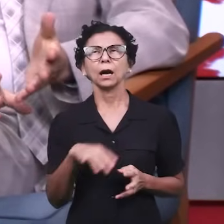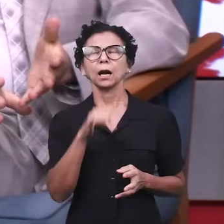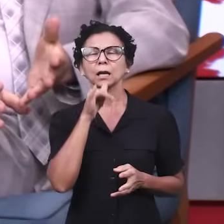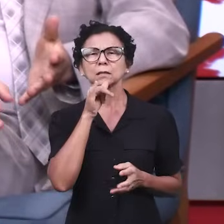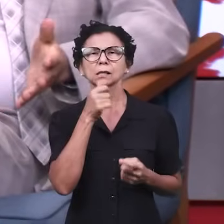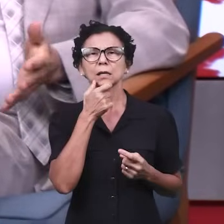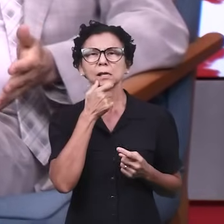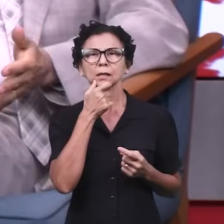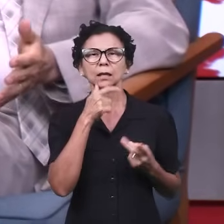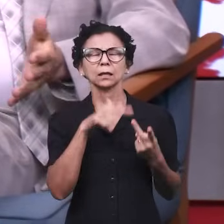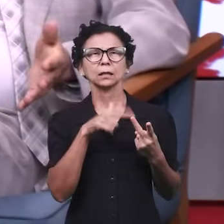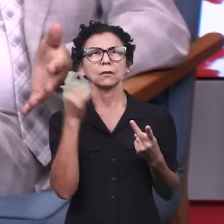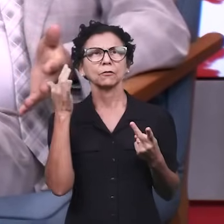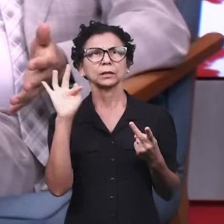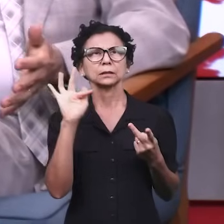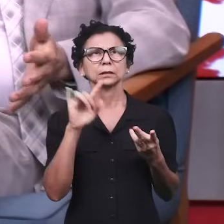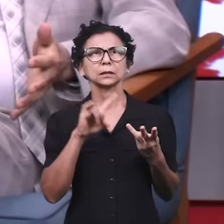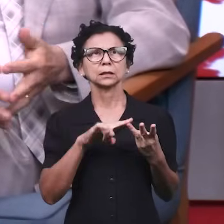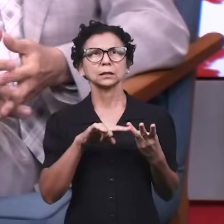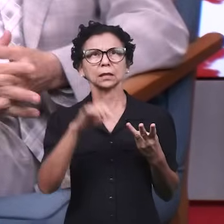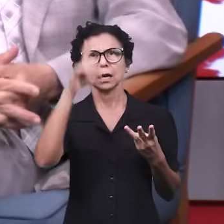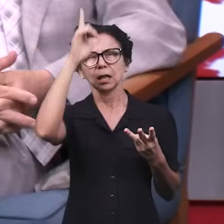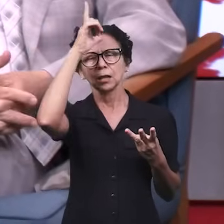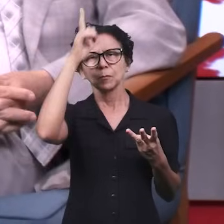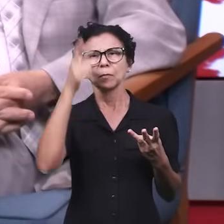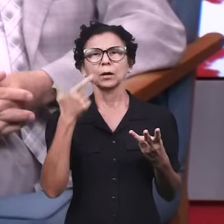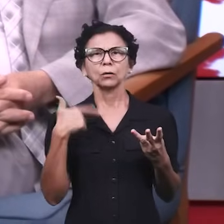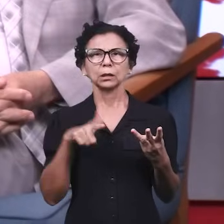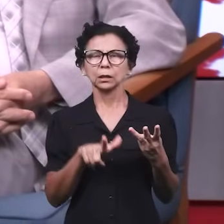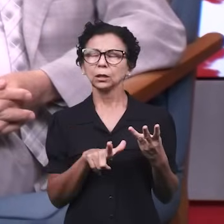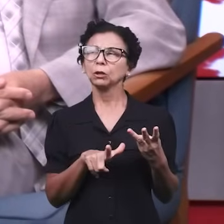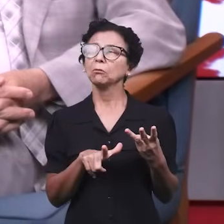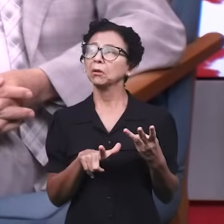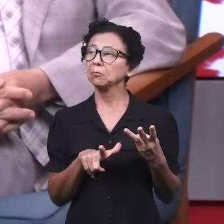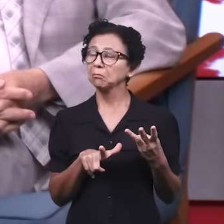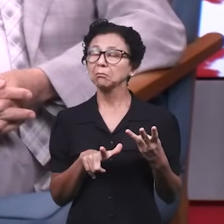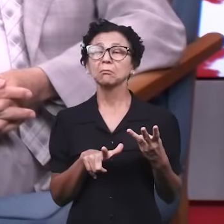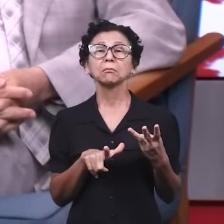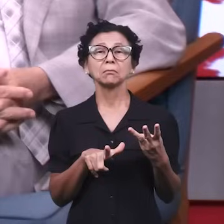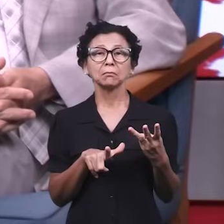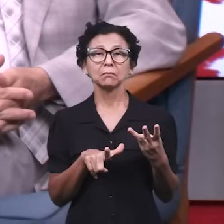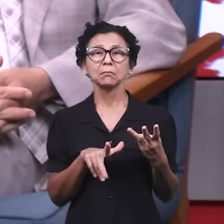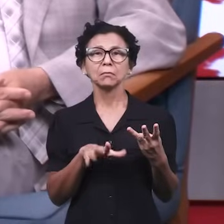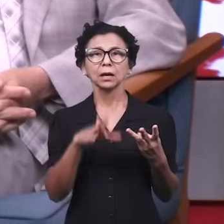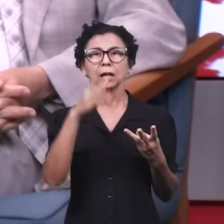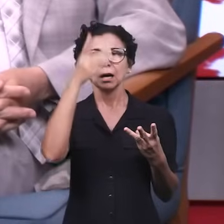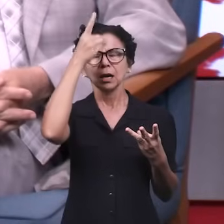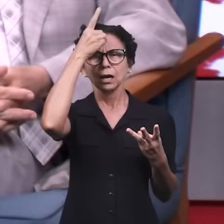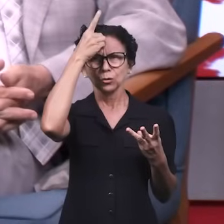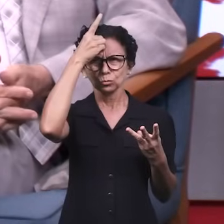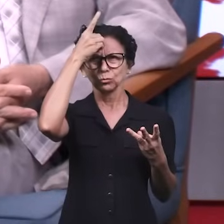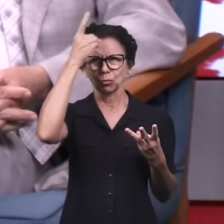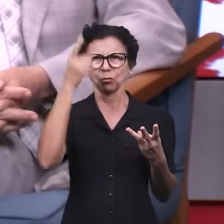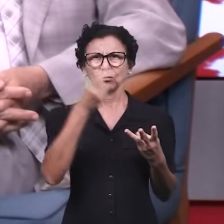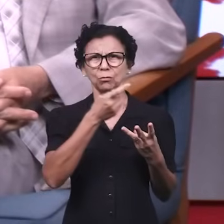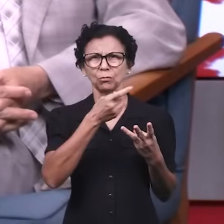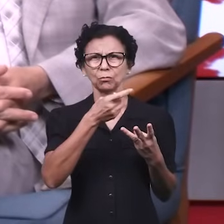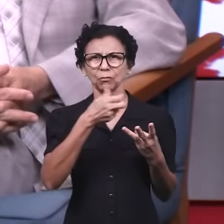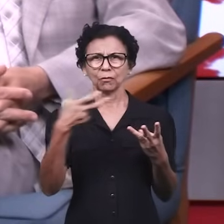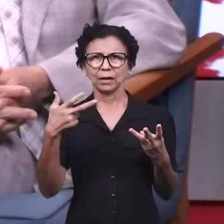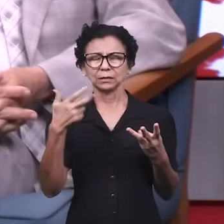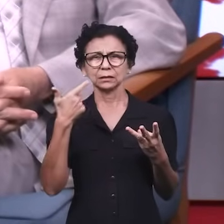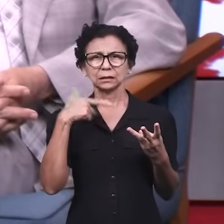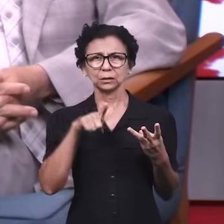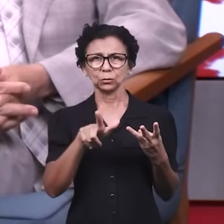quem fala inglês, francês, alemão, um poliglota, né? Isso é um dom espiritual, falar